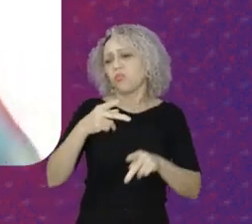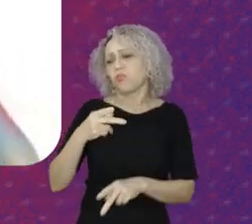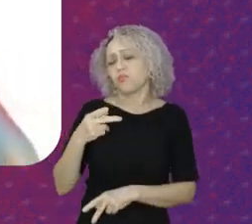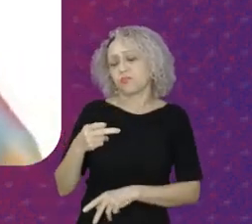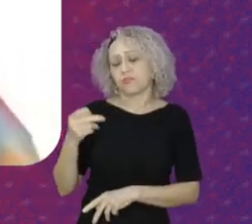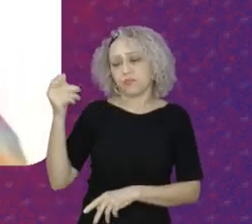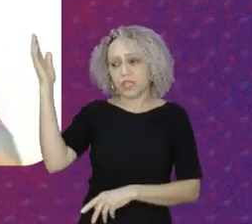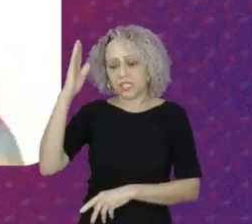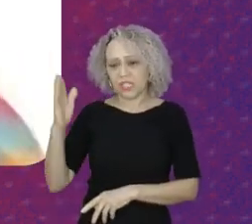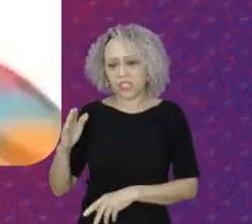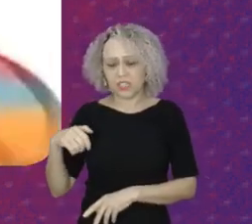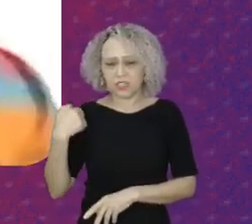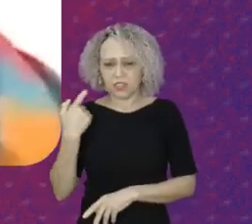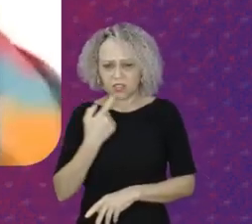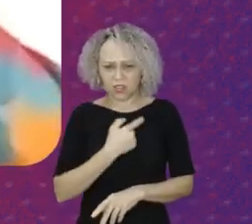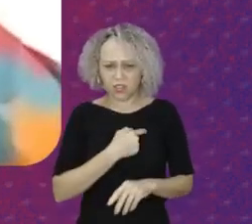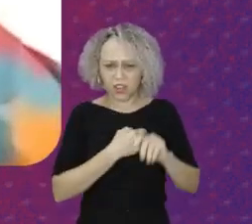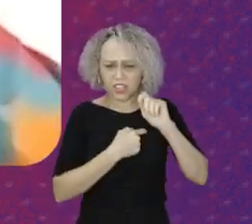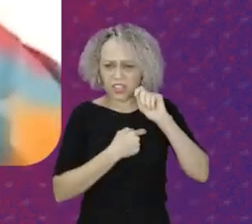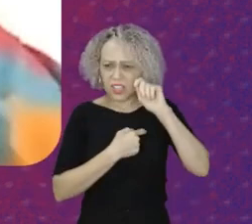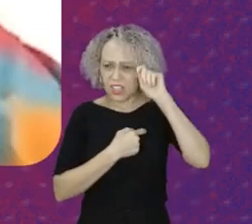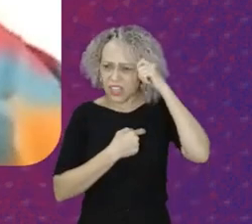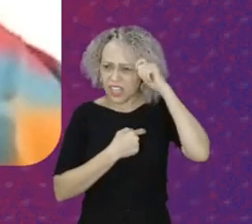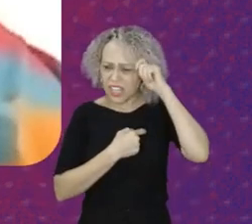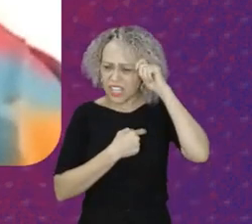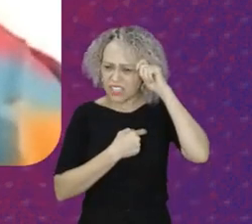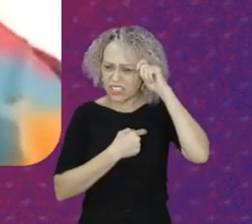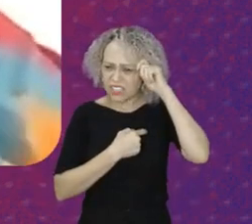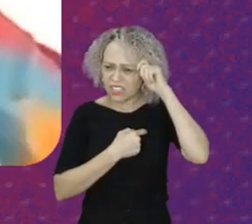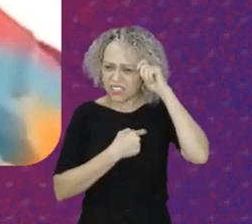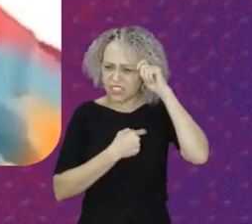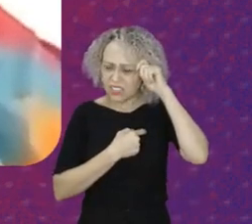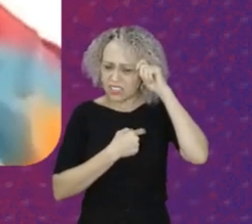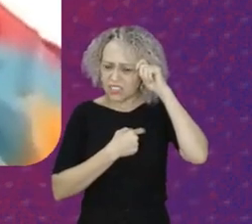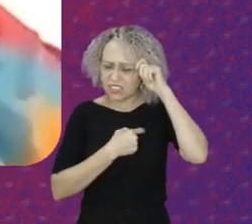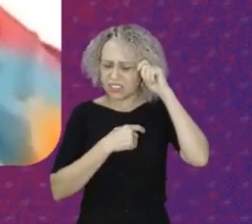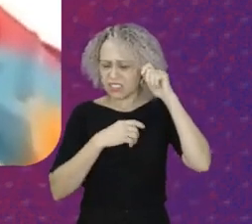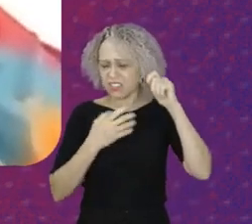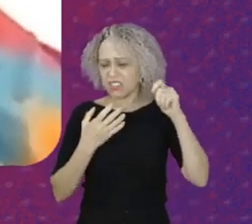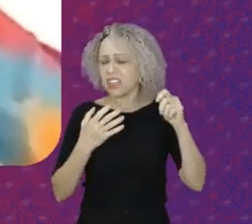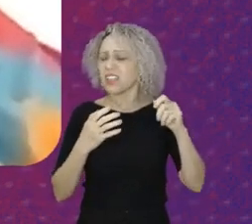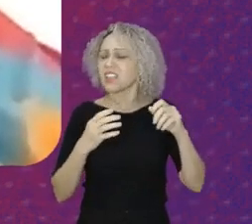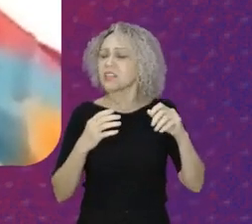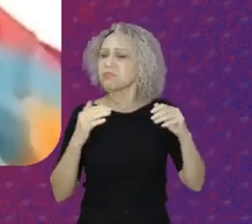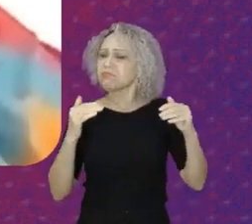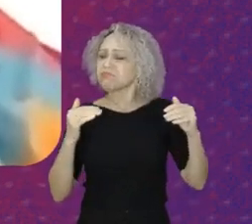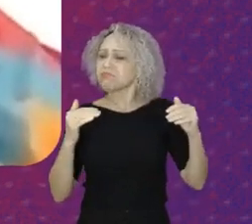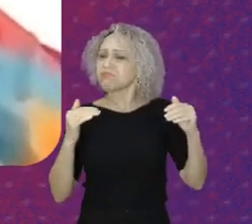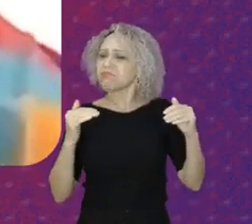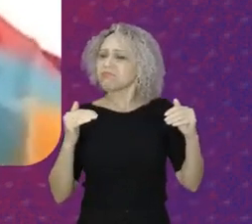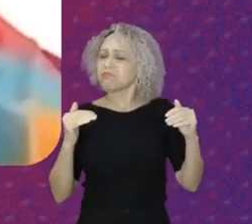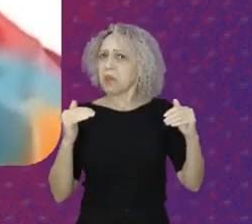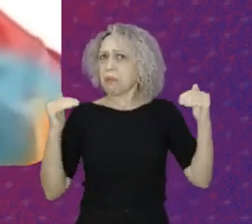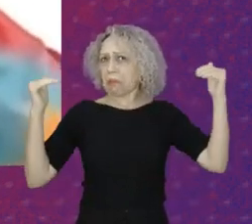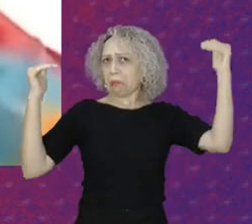disso. Nós queremos fazer com que a democracia realmente